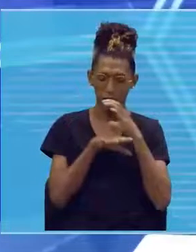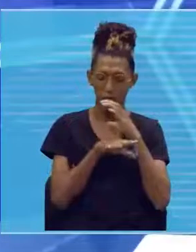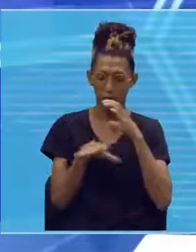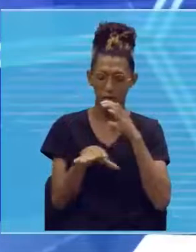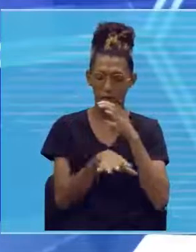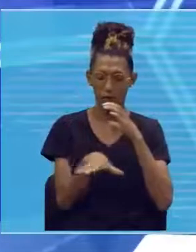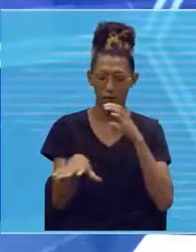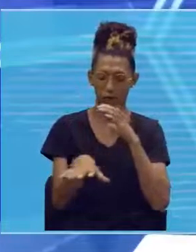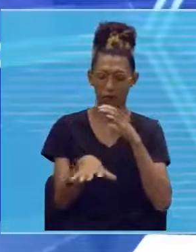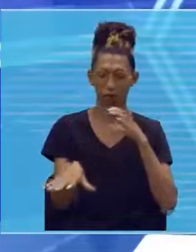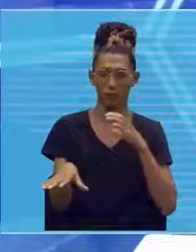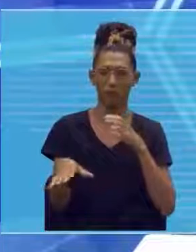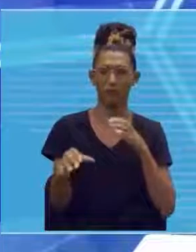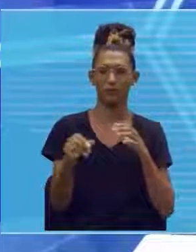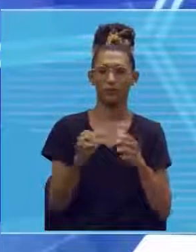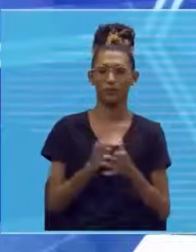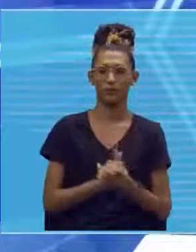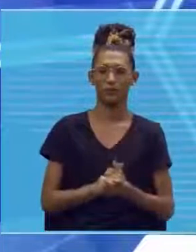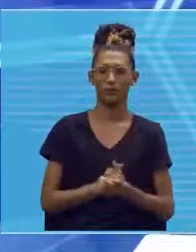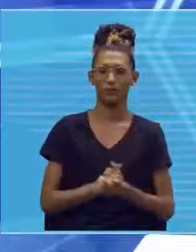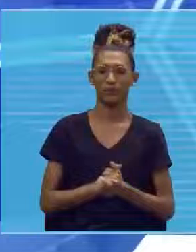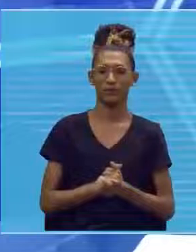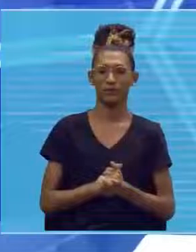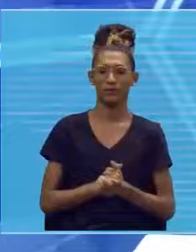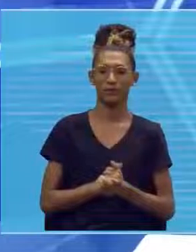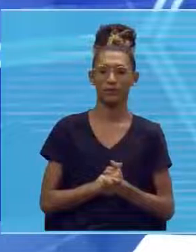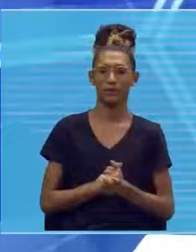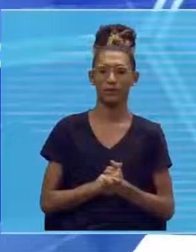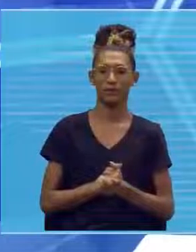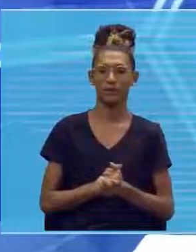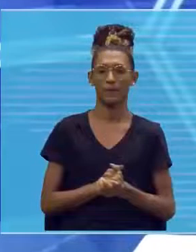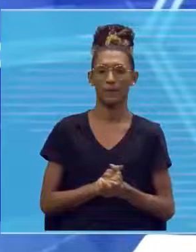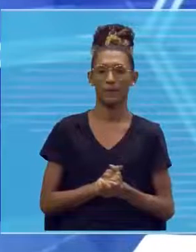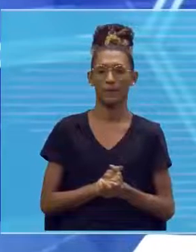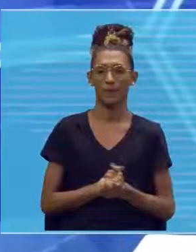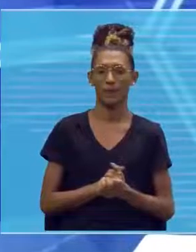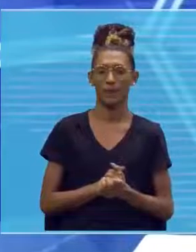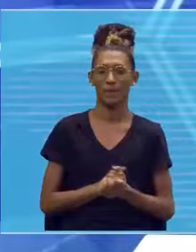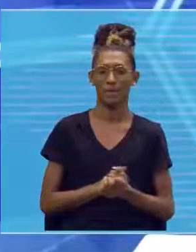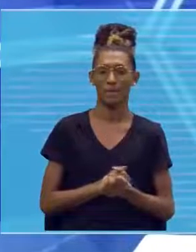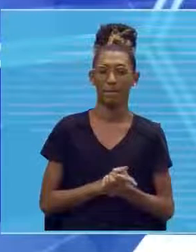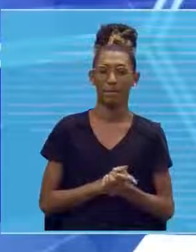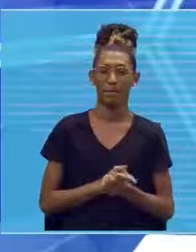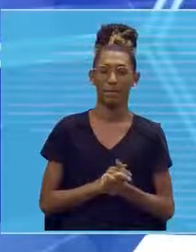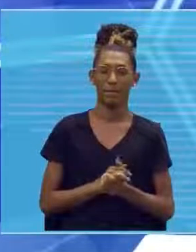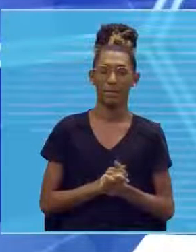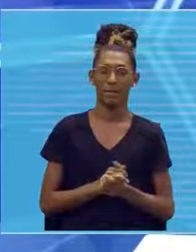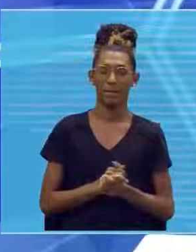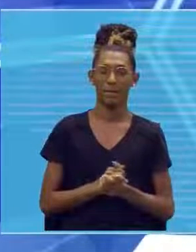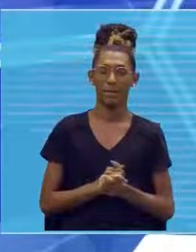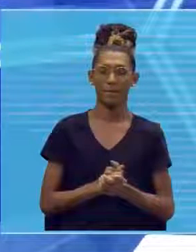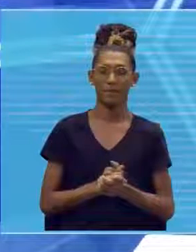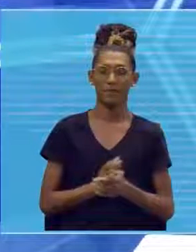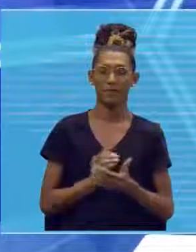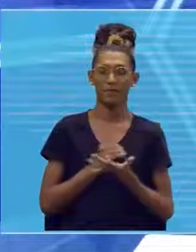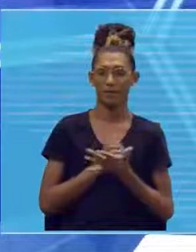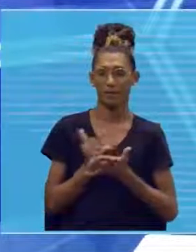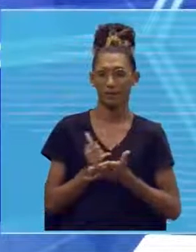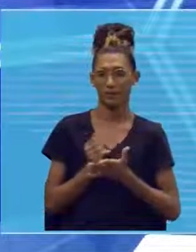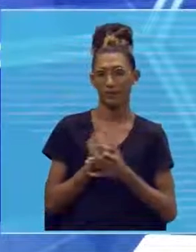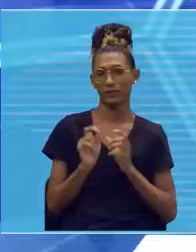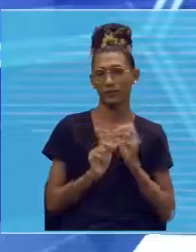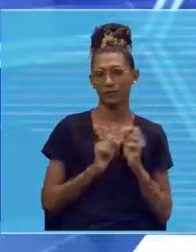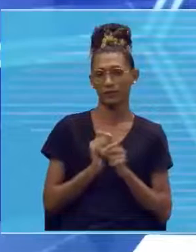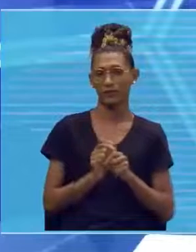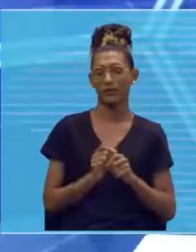fumaça se transformou uma vida minúscula o fio de sangue quase que invisível começou a